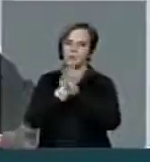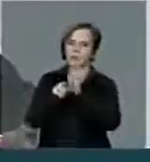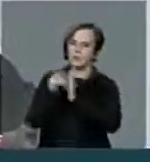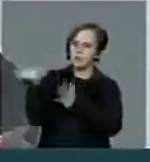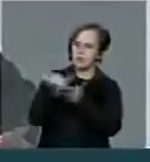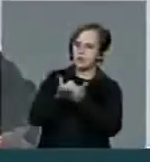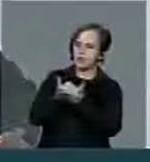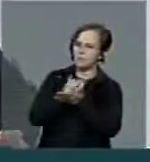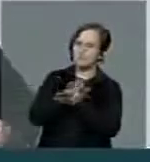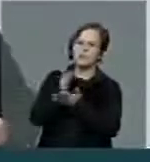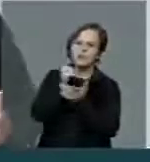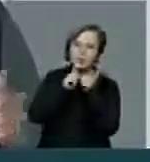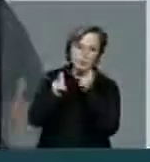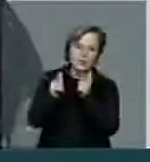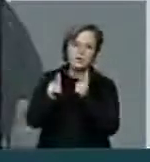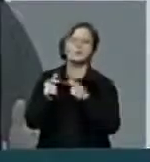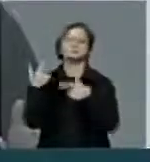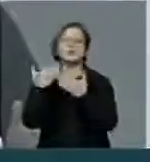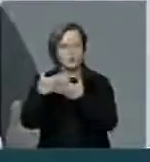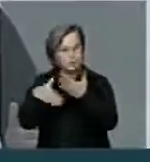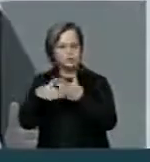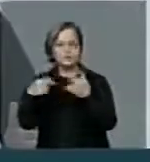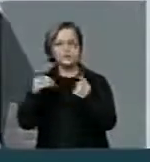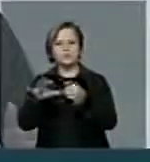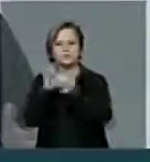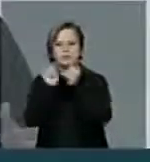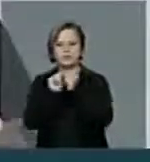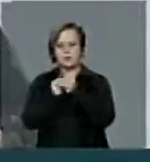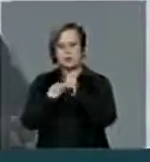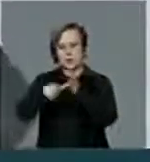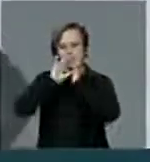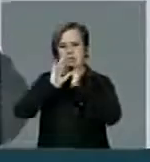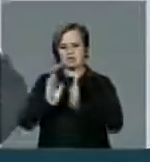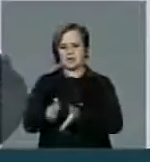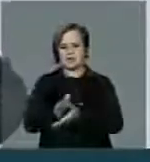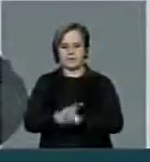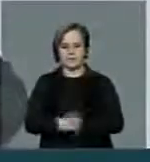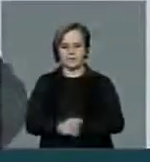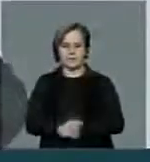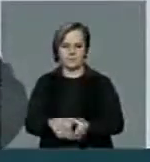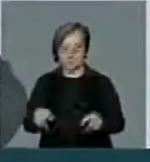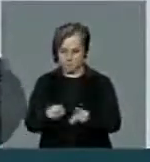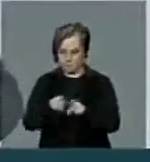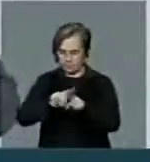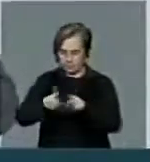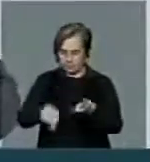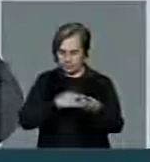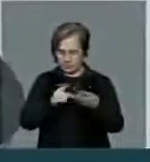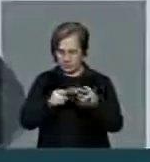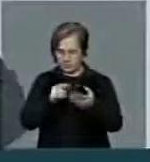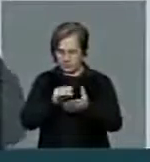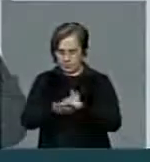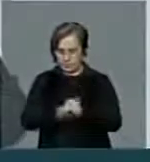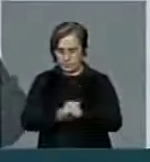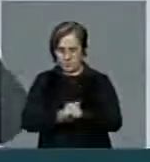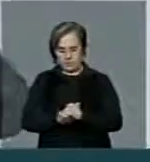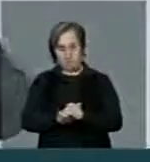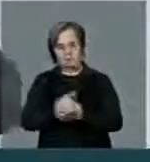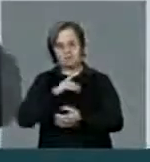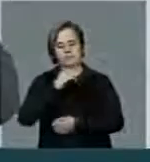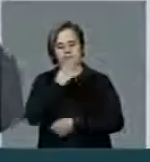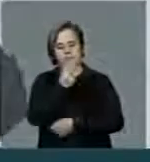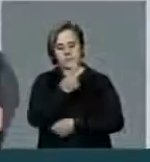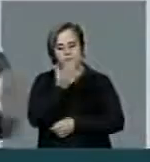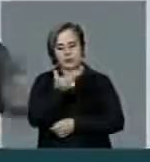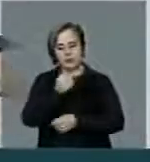informação online. Isso tudo tem que ser previamente colocado. Bom, além disso, nós, dos 26